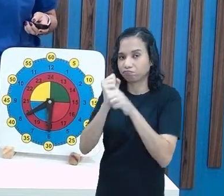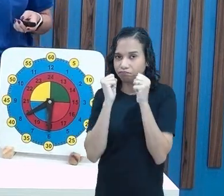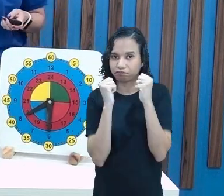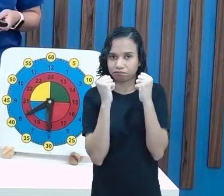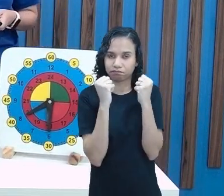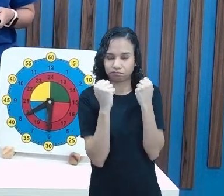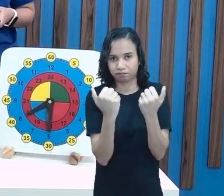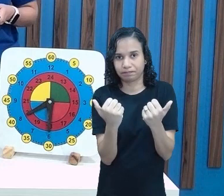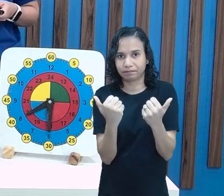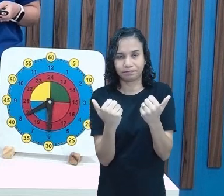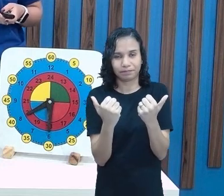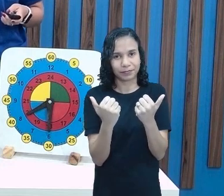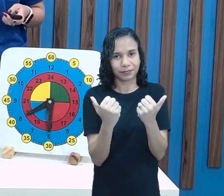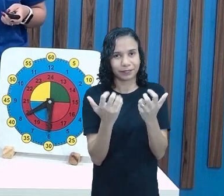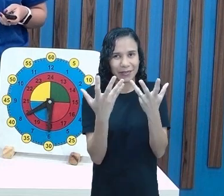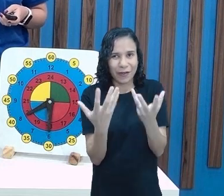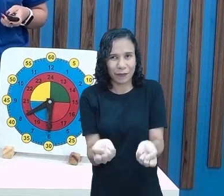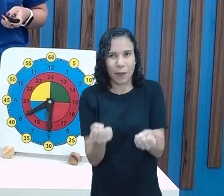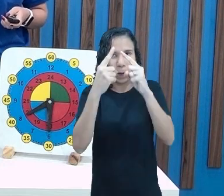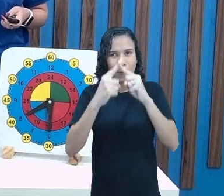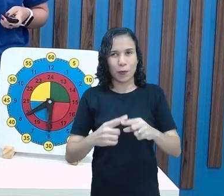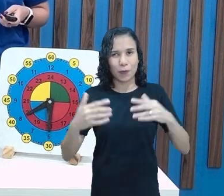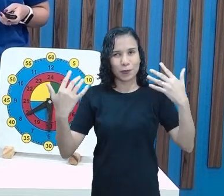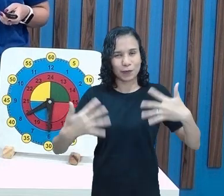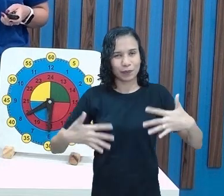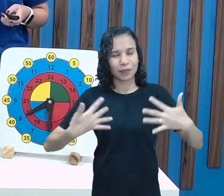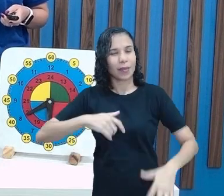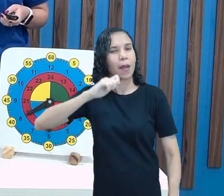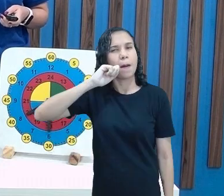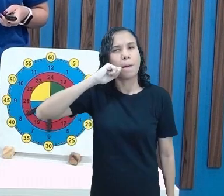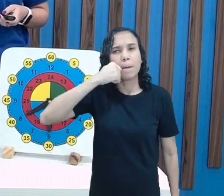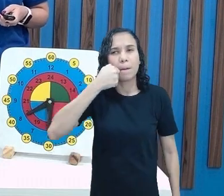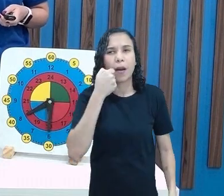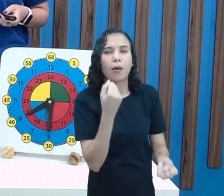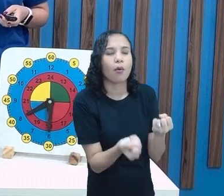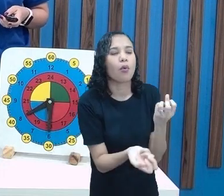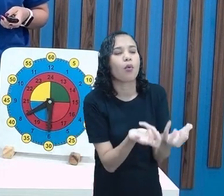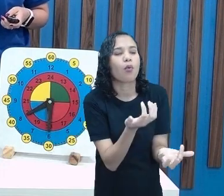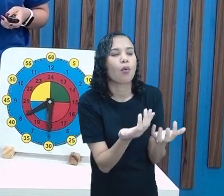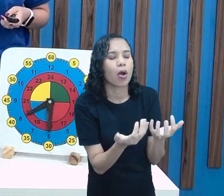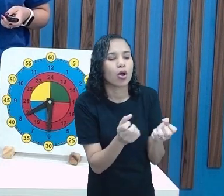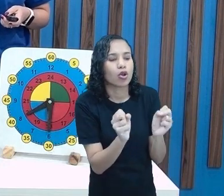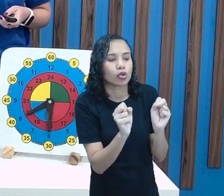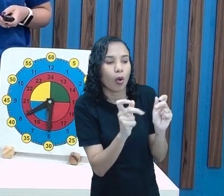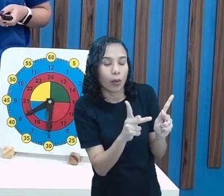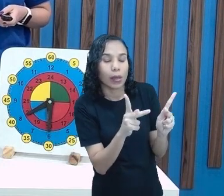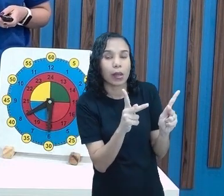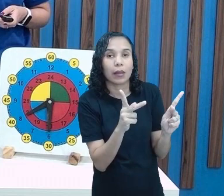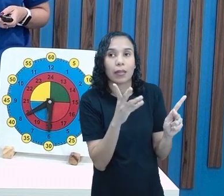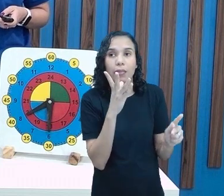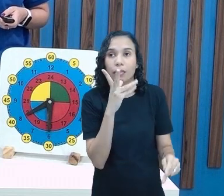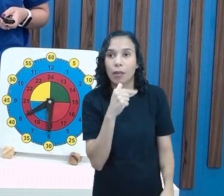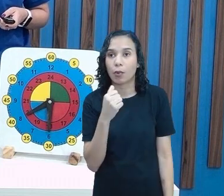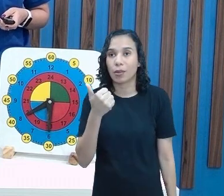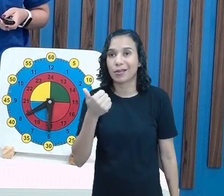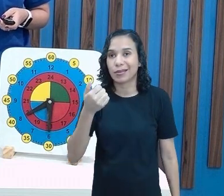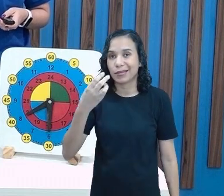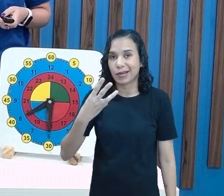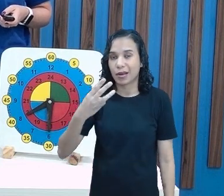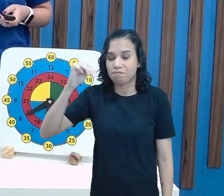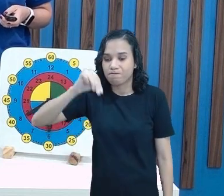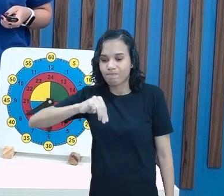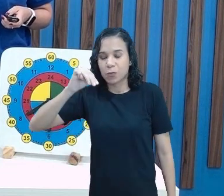Combinado? Vamos ao desafio. O pão vai ficar pronto daqui a 13